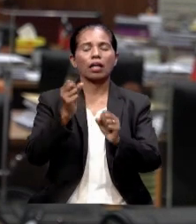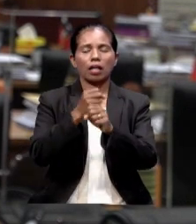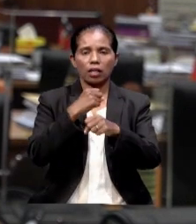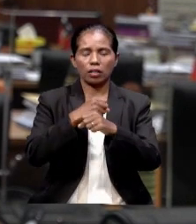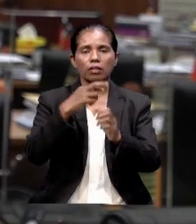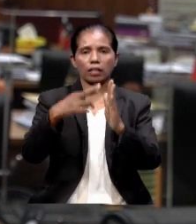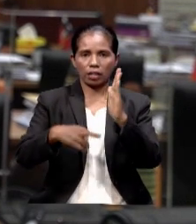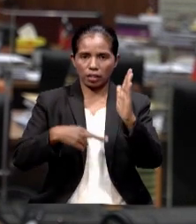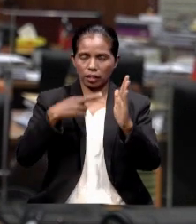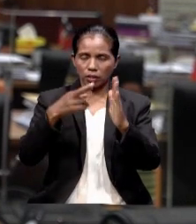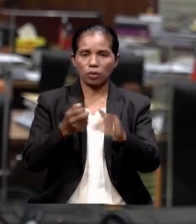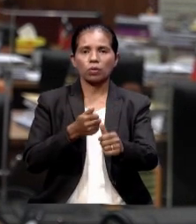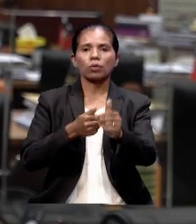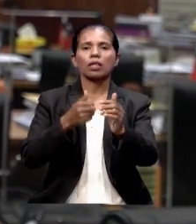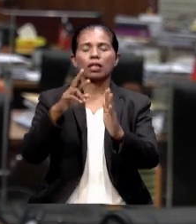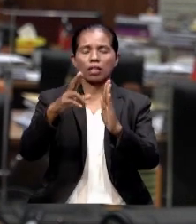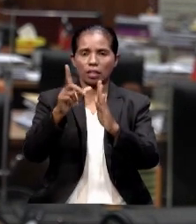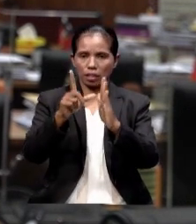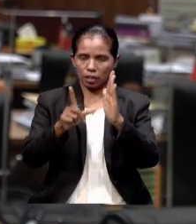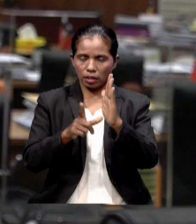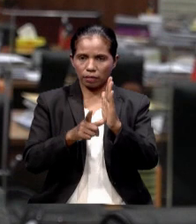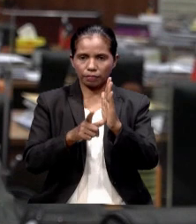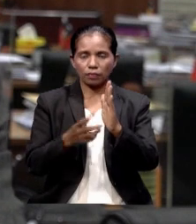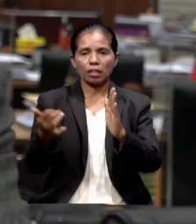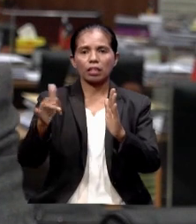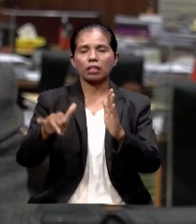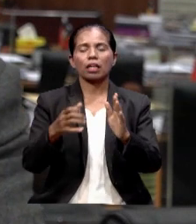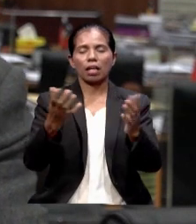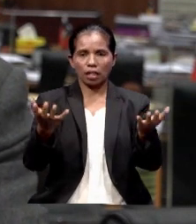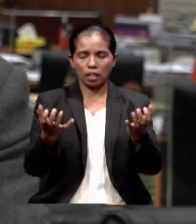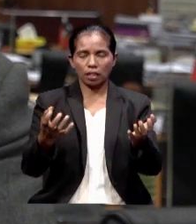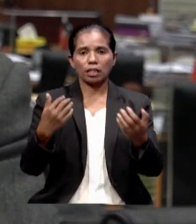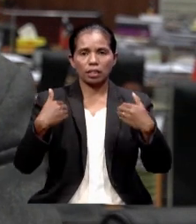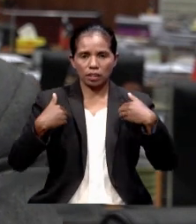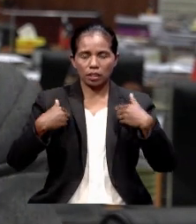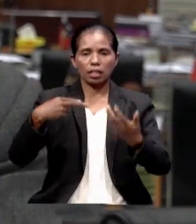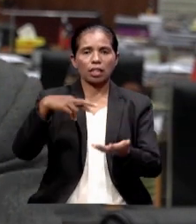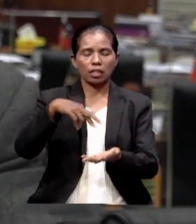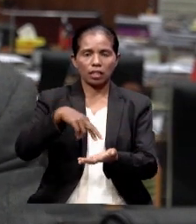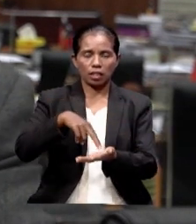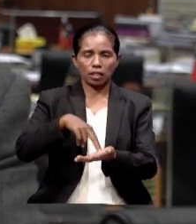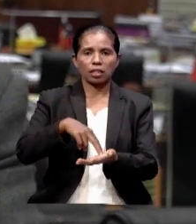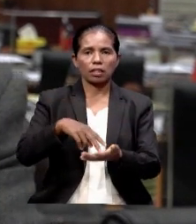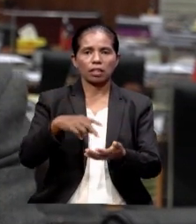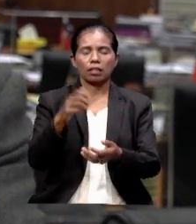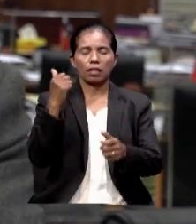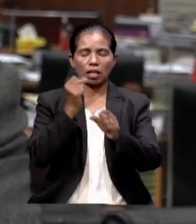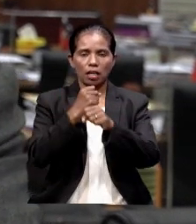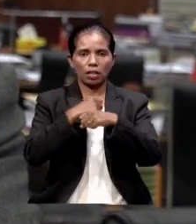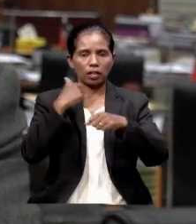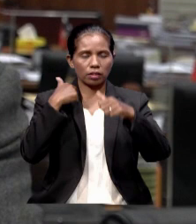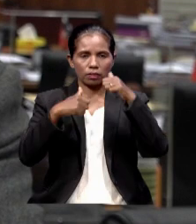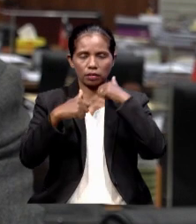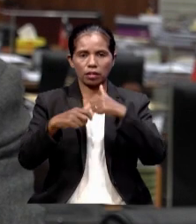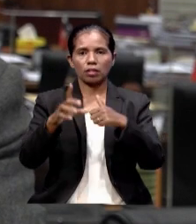cheira tem que cumprir leine maga mínimo se cheira cara cari rádio ou televisão tem que halo atividade mínimo 8 horas por